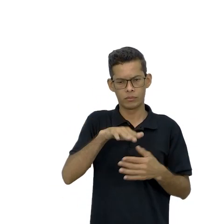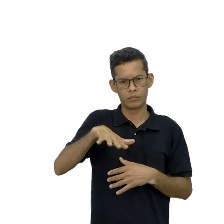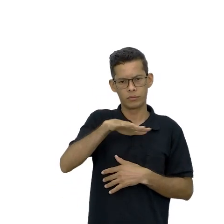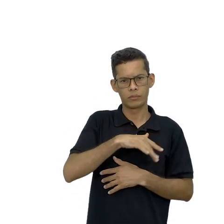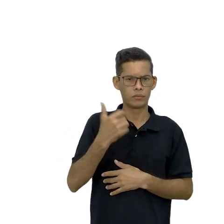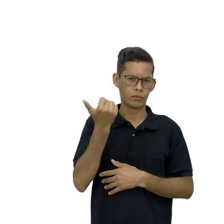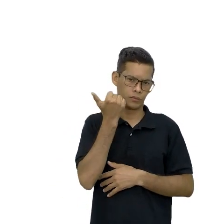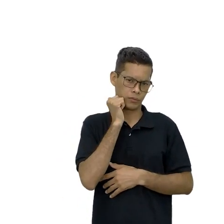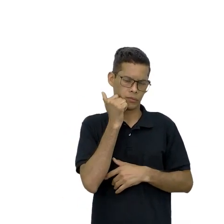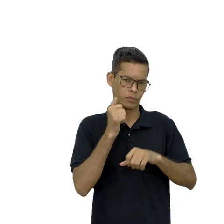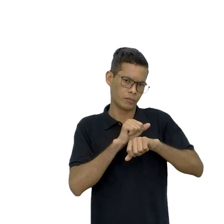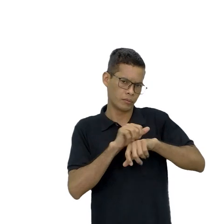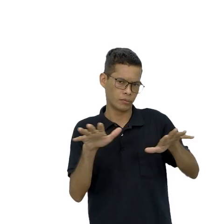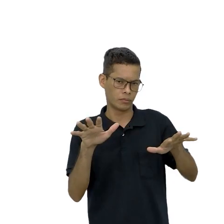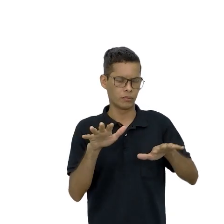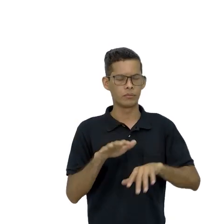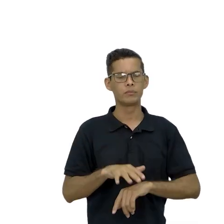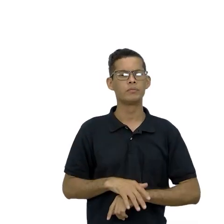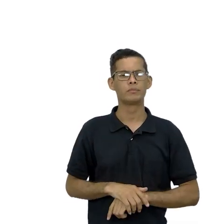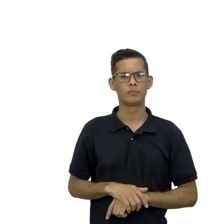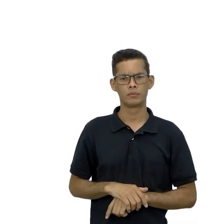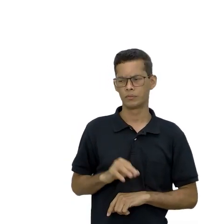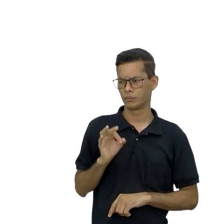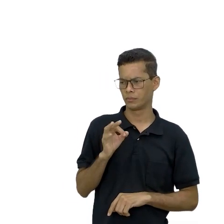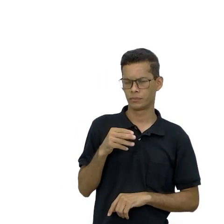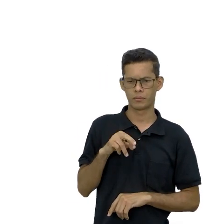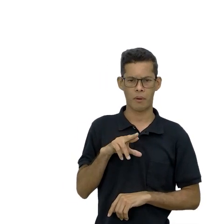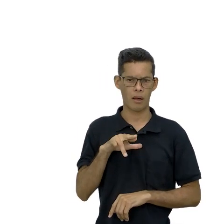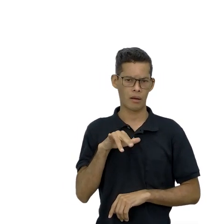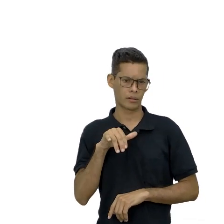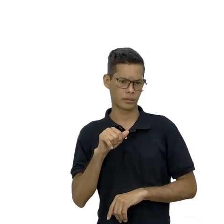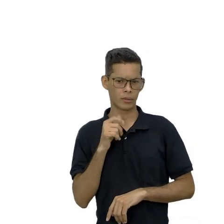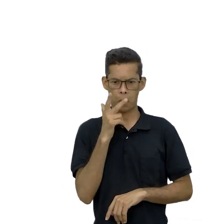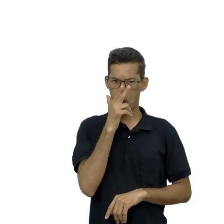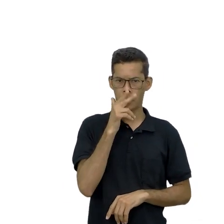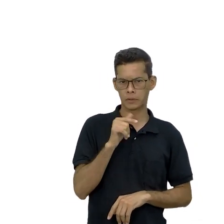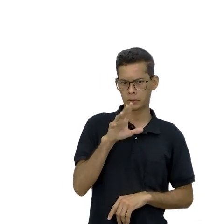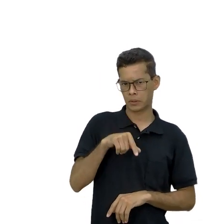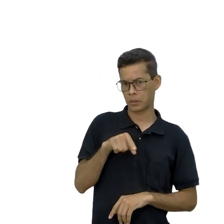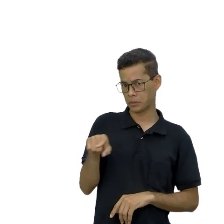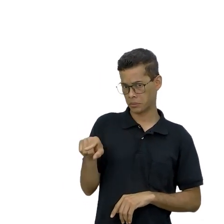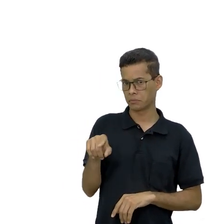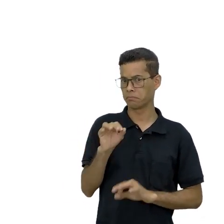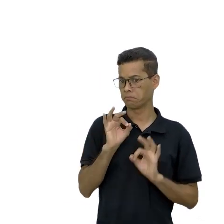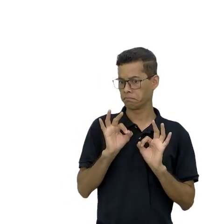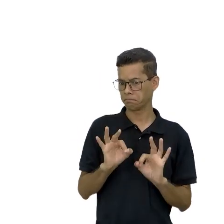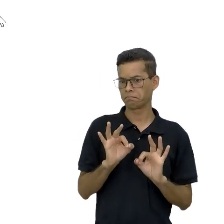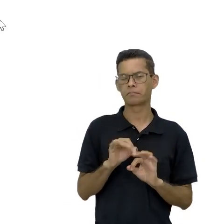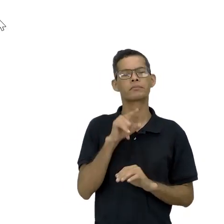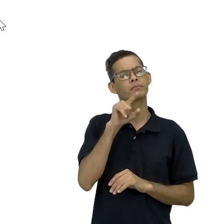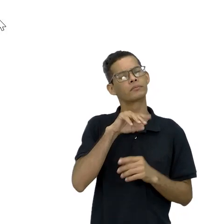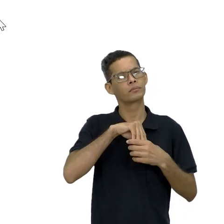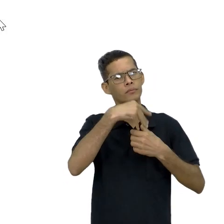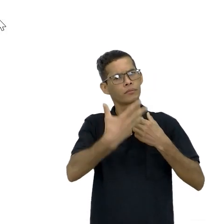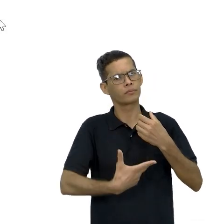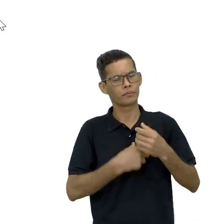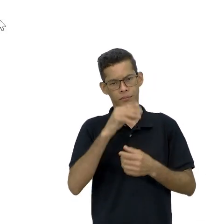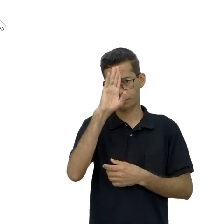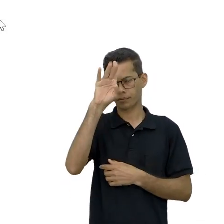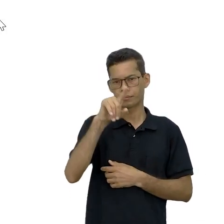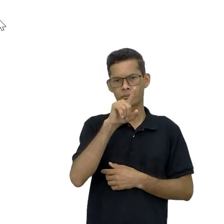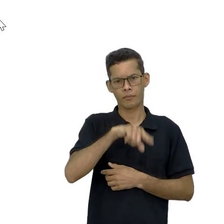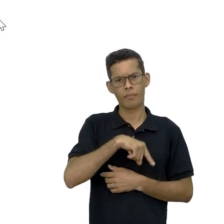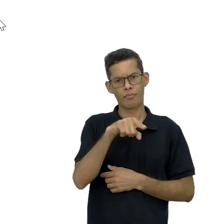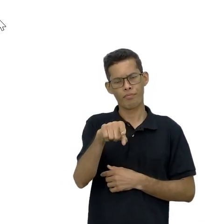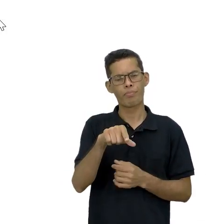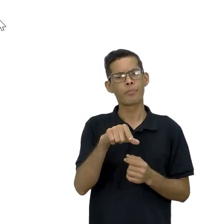científica seja divulgado, né, Márcia? Então, acho que é isso. Então, o que caracteriza essencialmente essa reportagem como